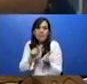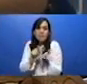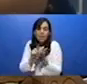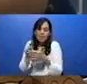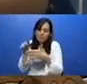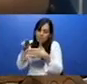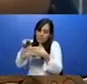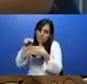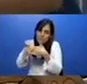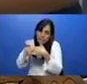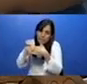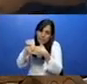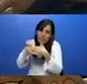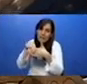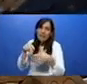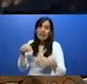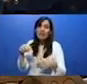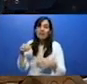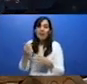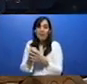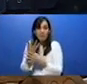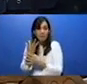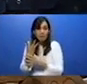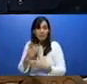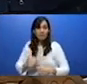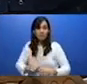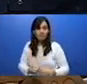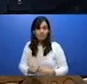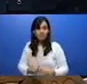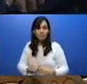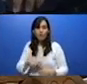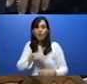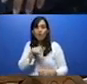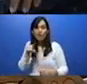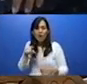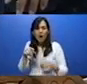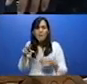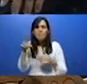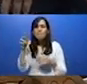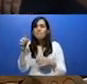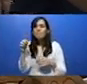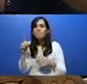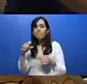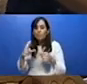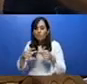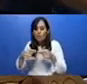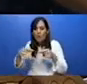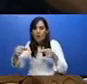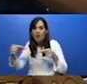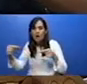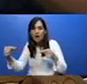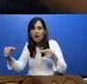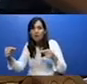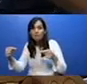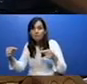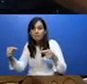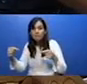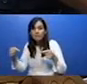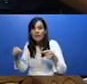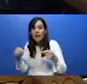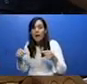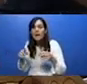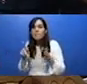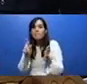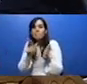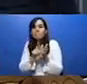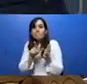o papel na planta, tá? Você vai colocar esse papel em uma das folhas, tá? Como tá falando aí na imagem